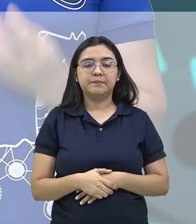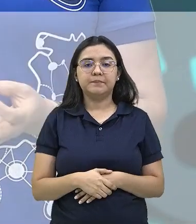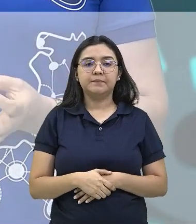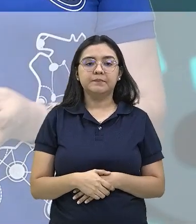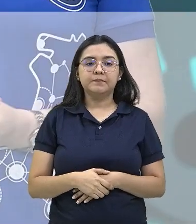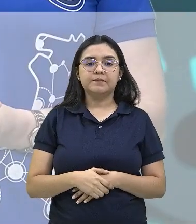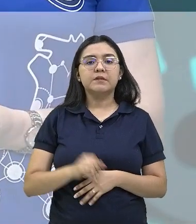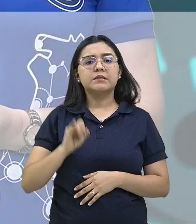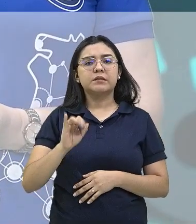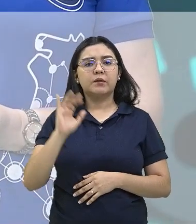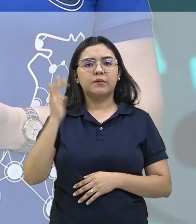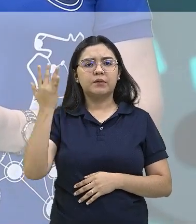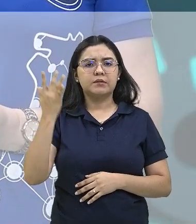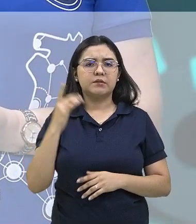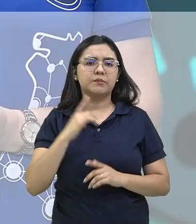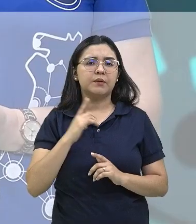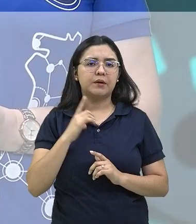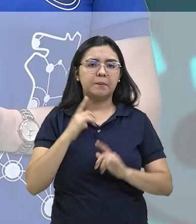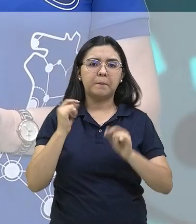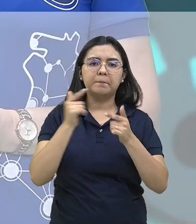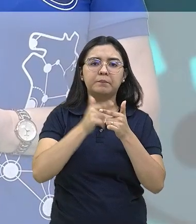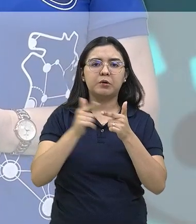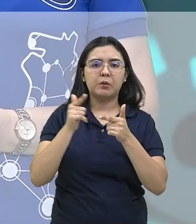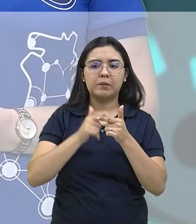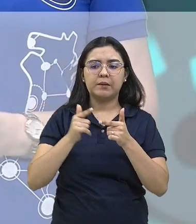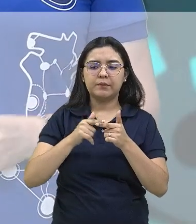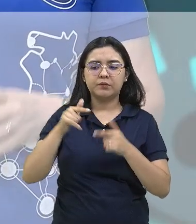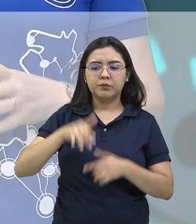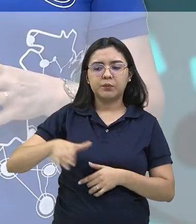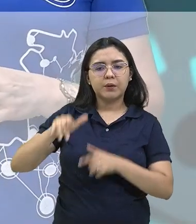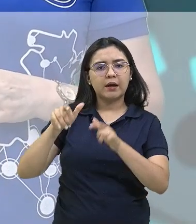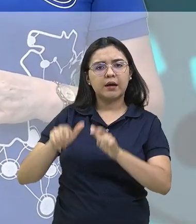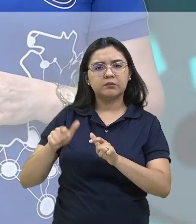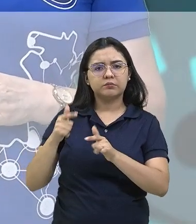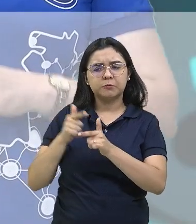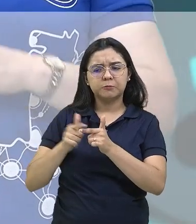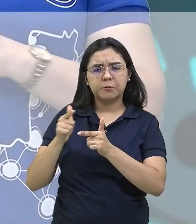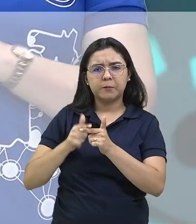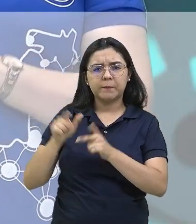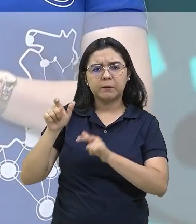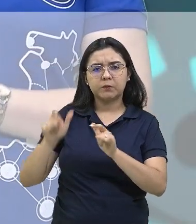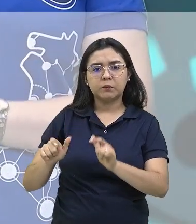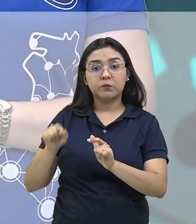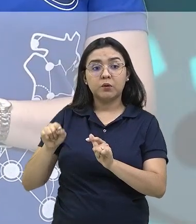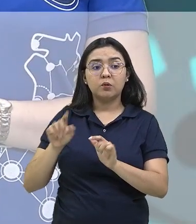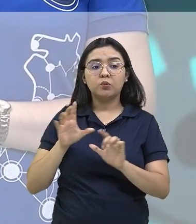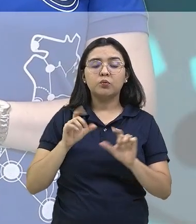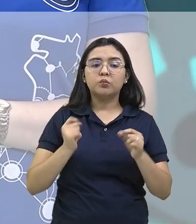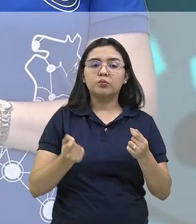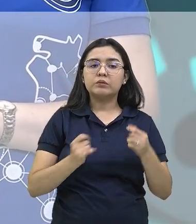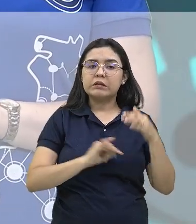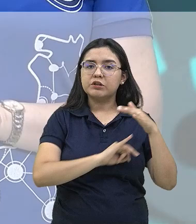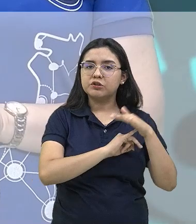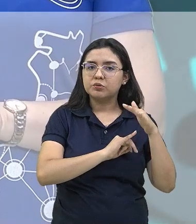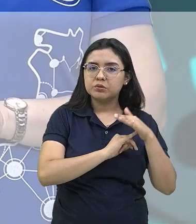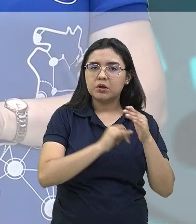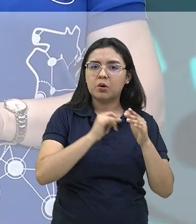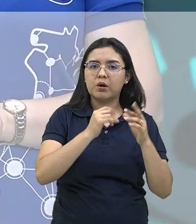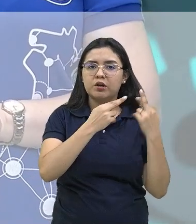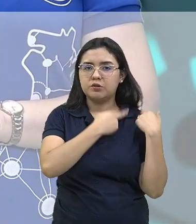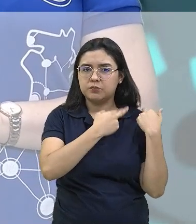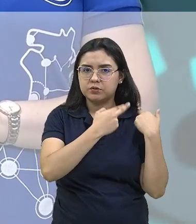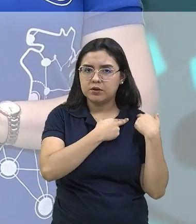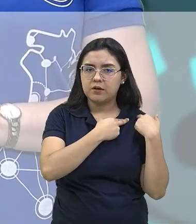se está ocorrendo um determinado problema em uma região, os órgãos que tomam conta,